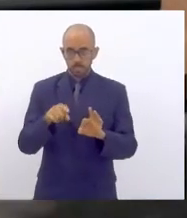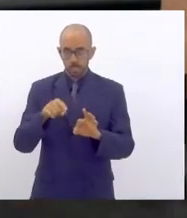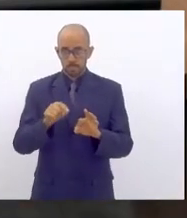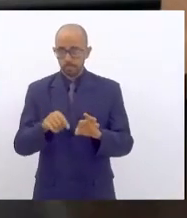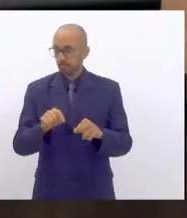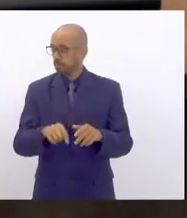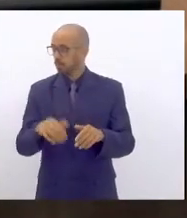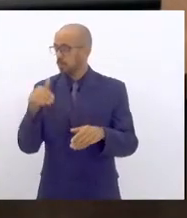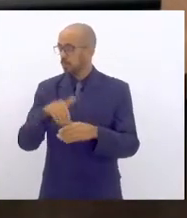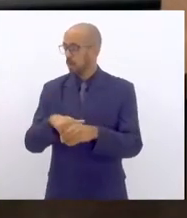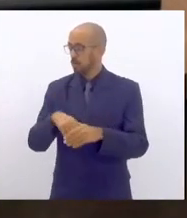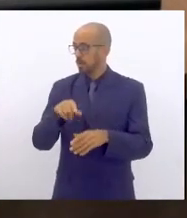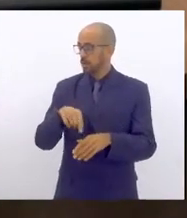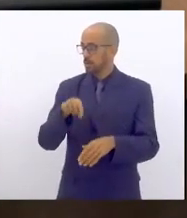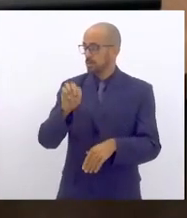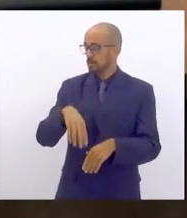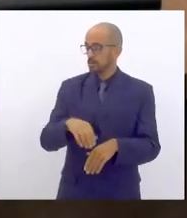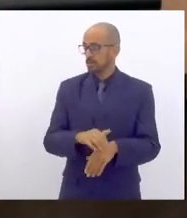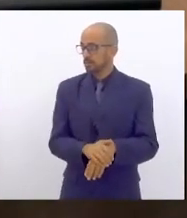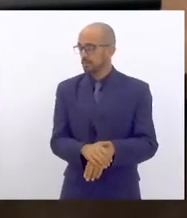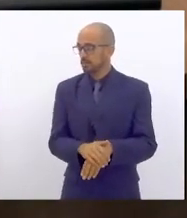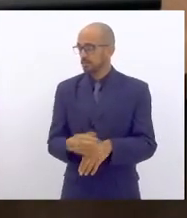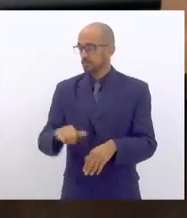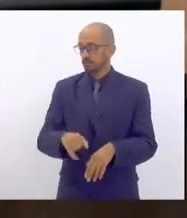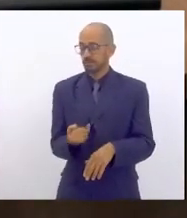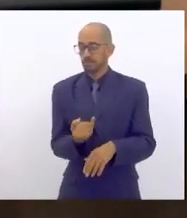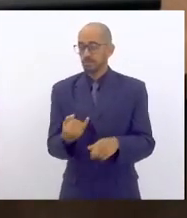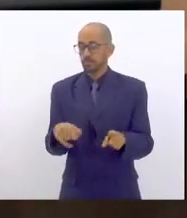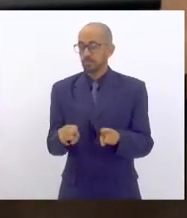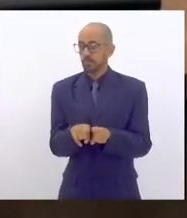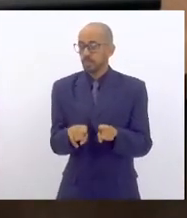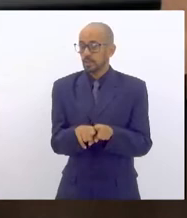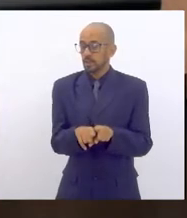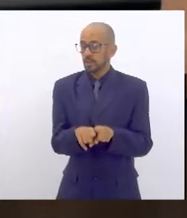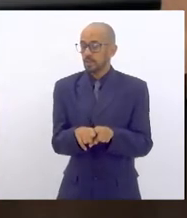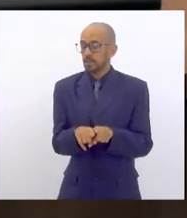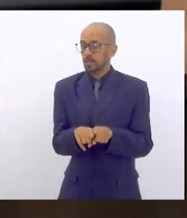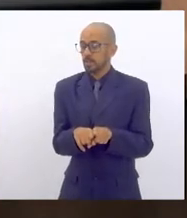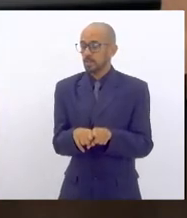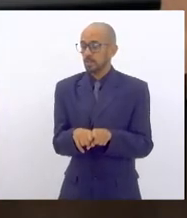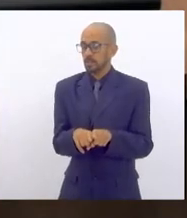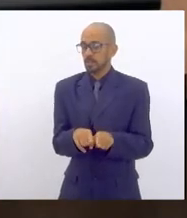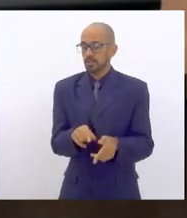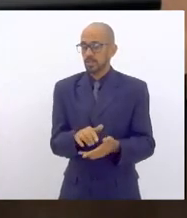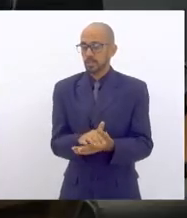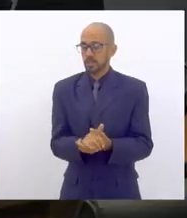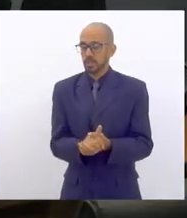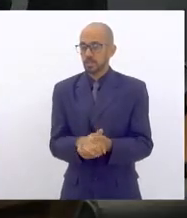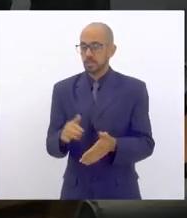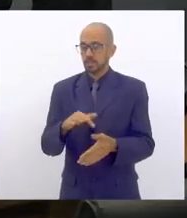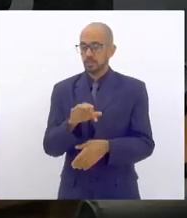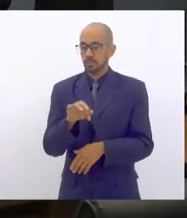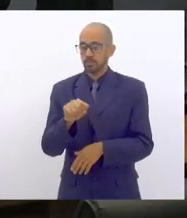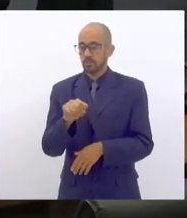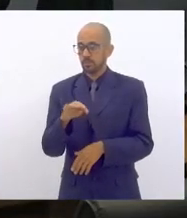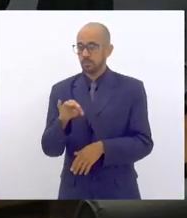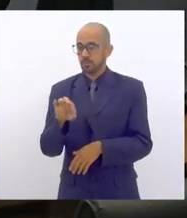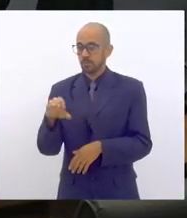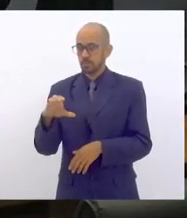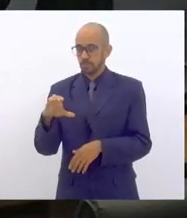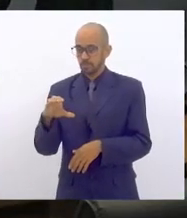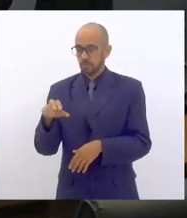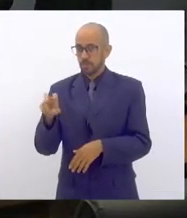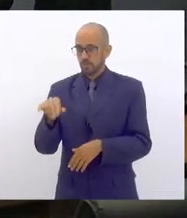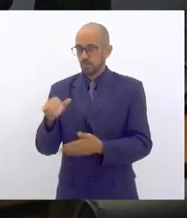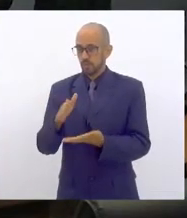é favorável. E aproveito a ocasião também, presidente, para cumprimentar aqui a companheirada da Faetec. Vamos aprovar